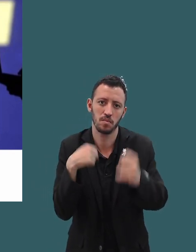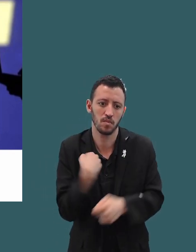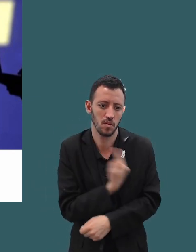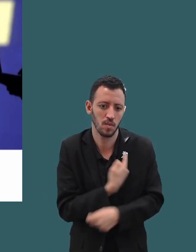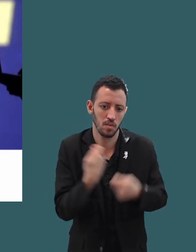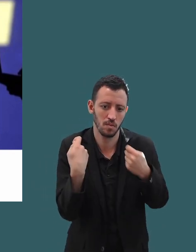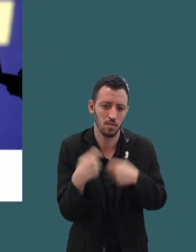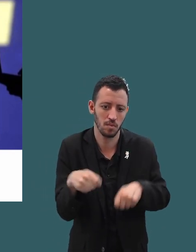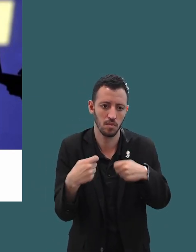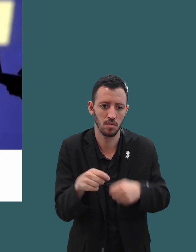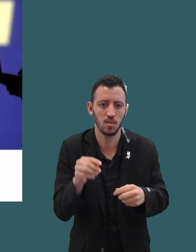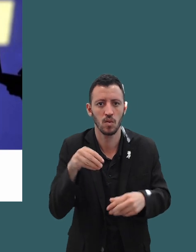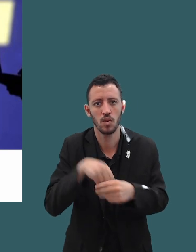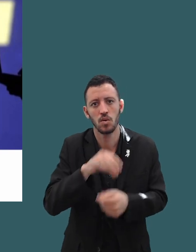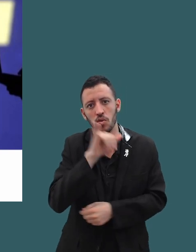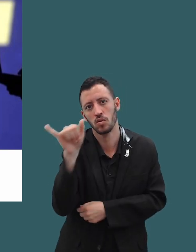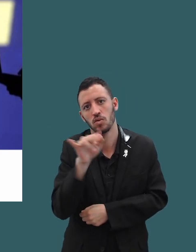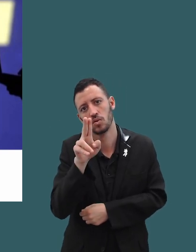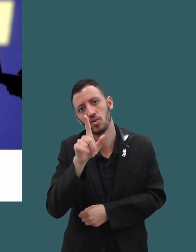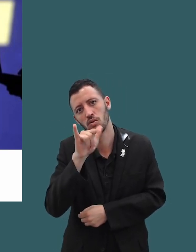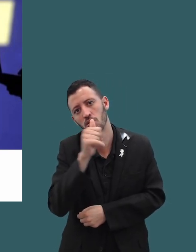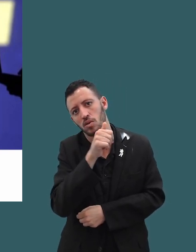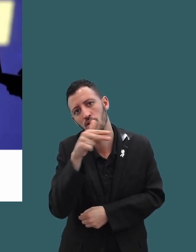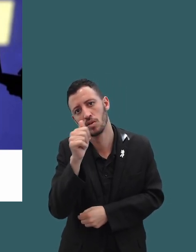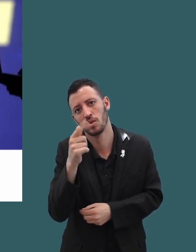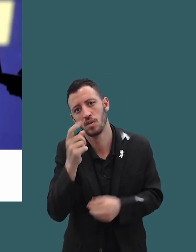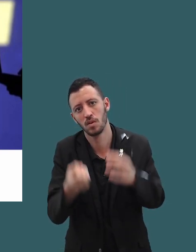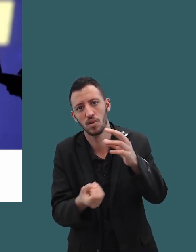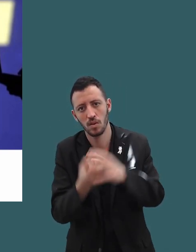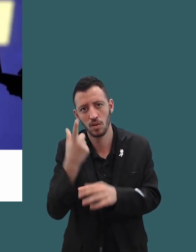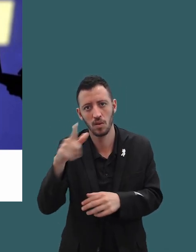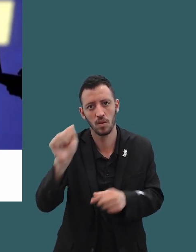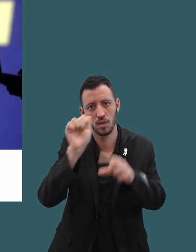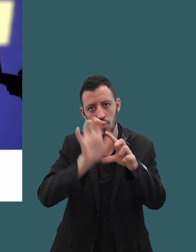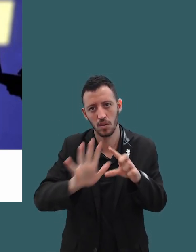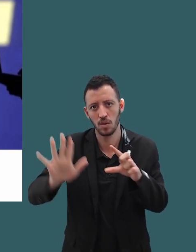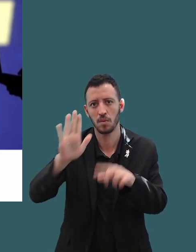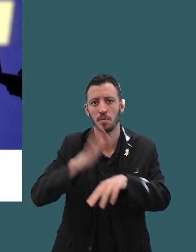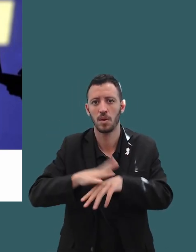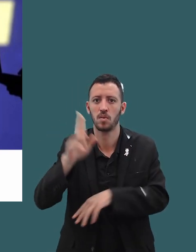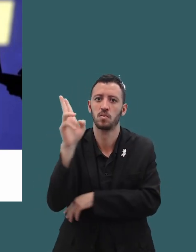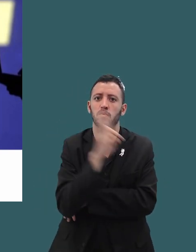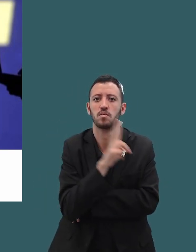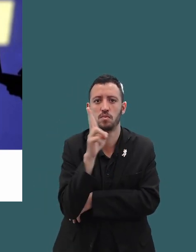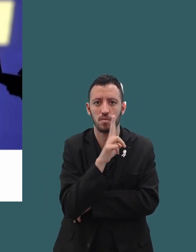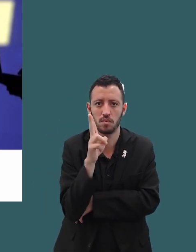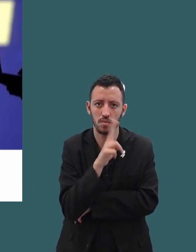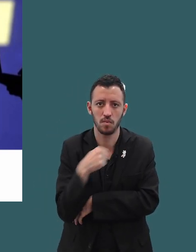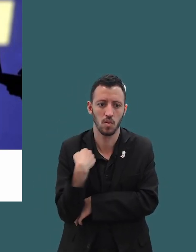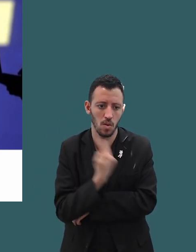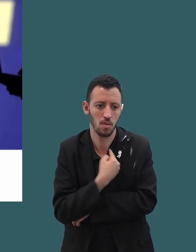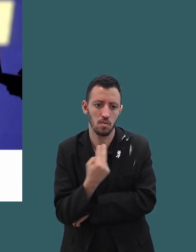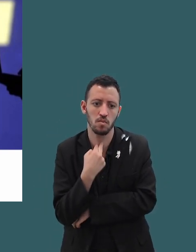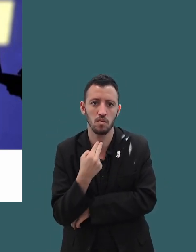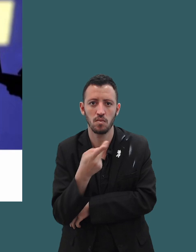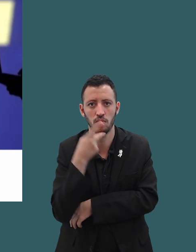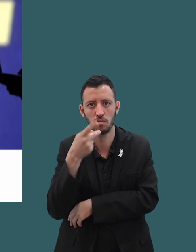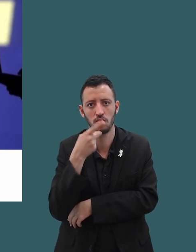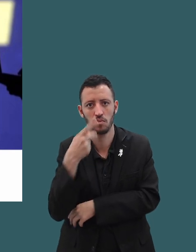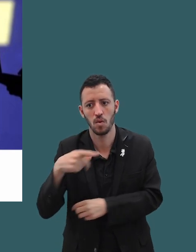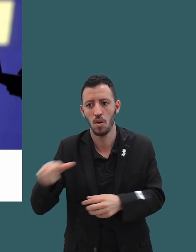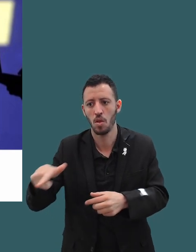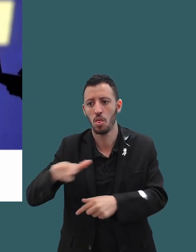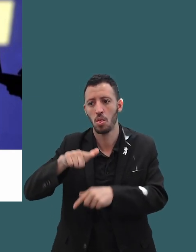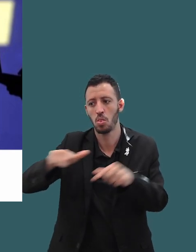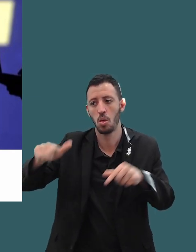gente precisa, como a Joana falou, regulamentar as plataformas, é urgente. A gente não pode estar vivendo numa terra